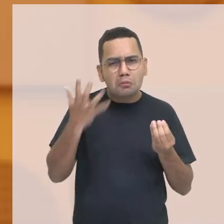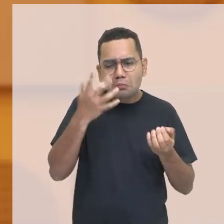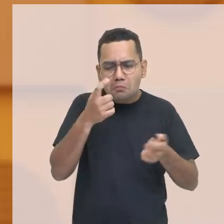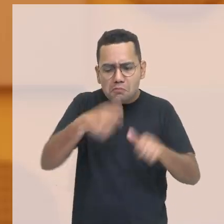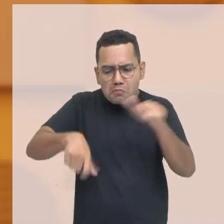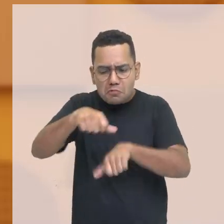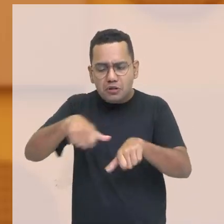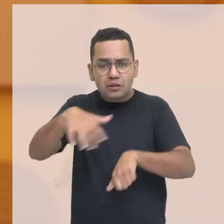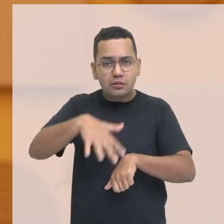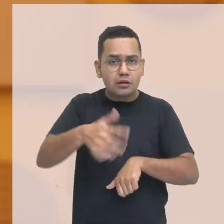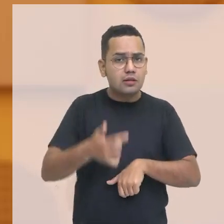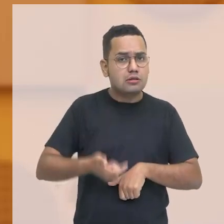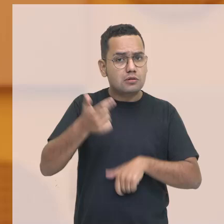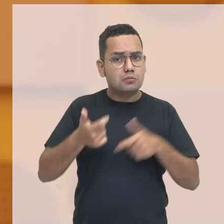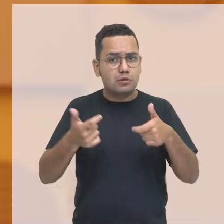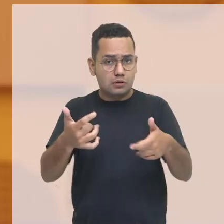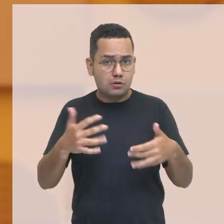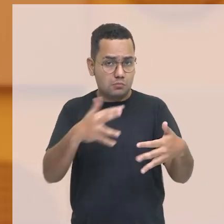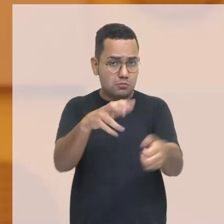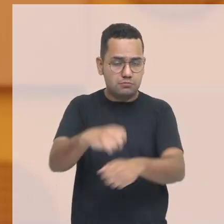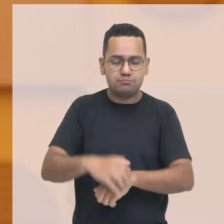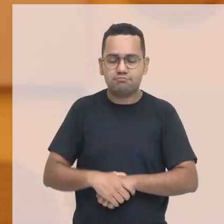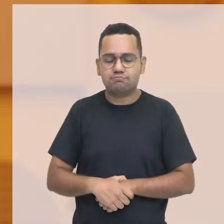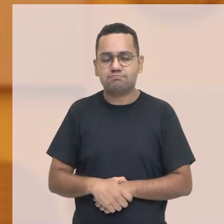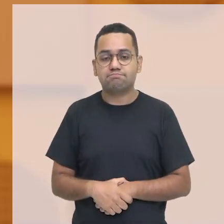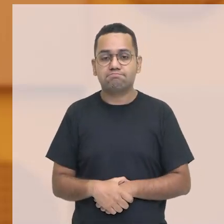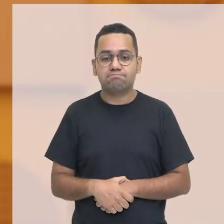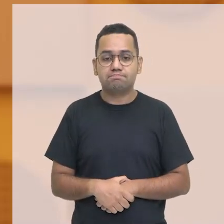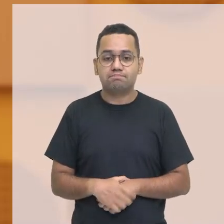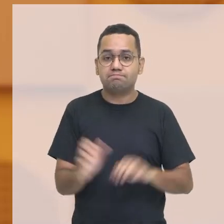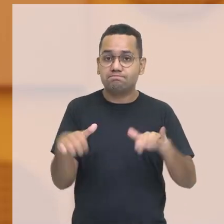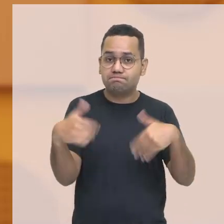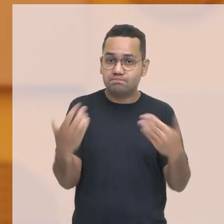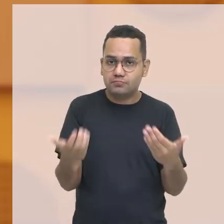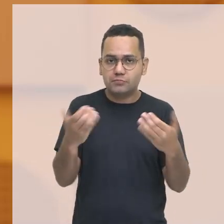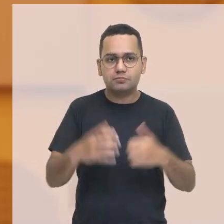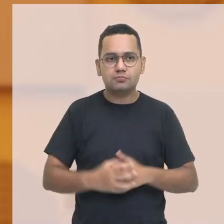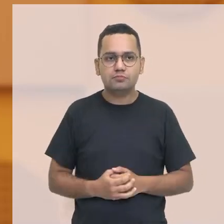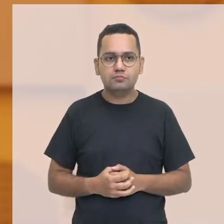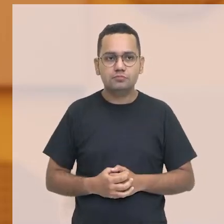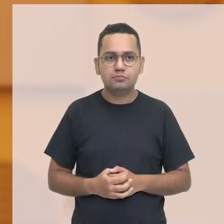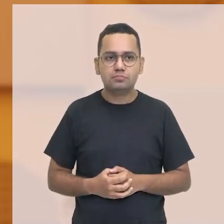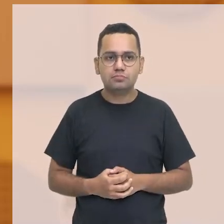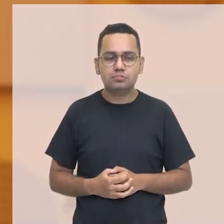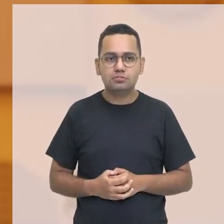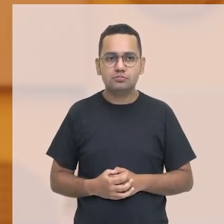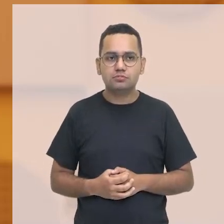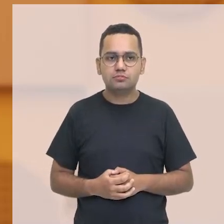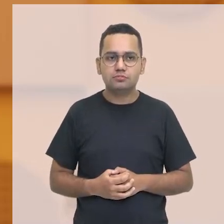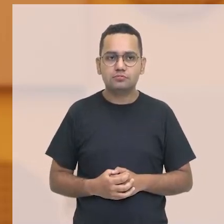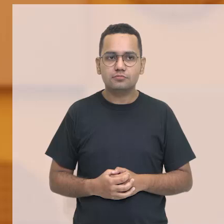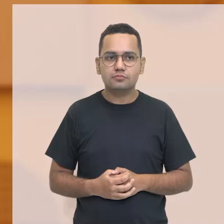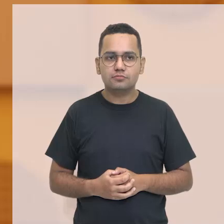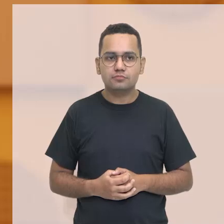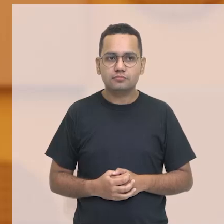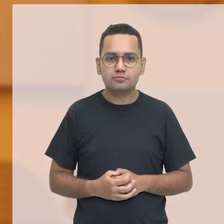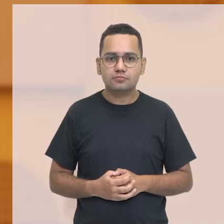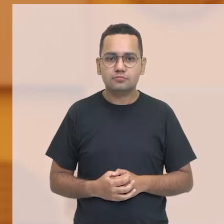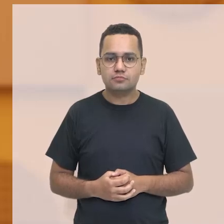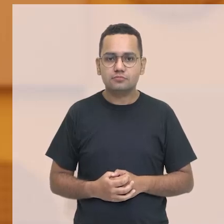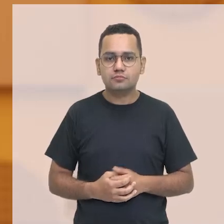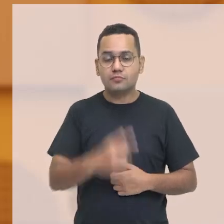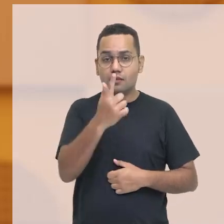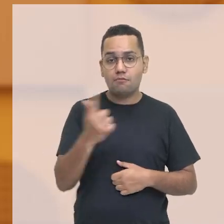Mundial. É bem sabido que durante a primeira fase da Segunda Guerra Mundial, tivemos ali a vitória